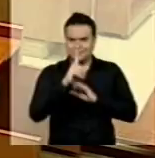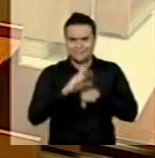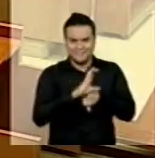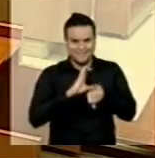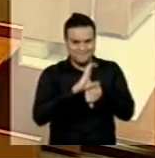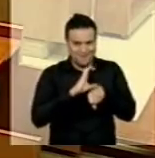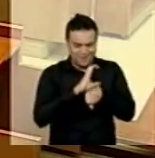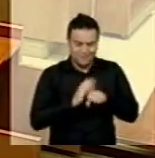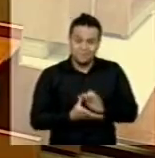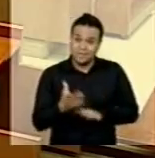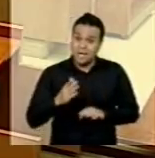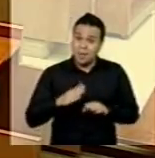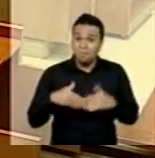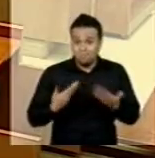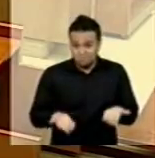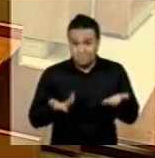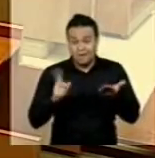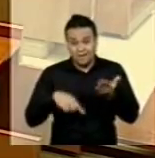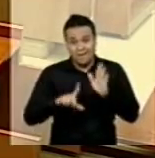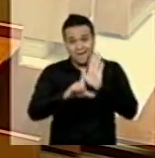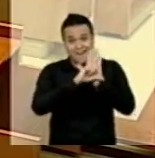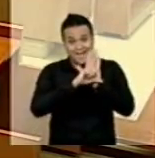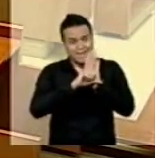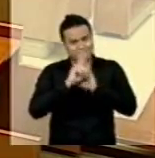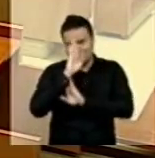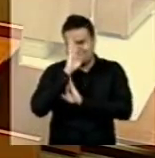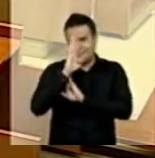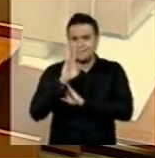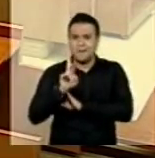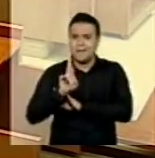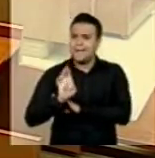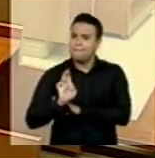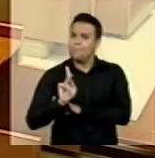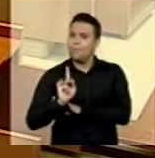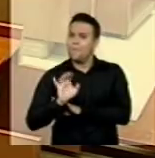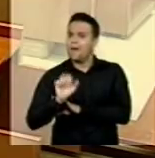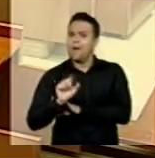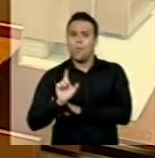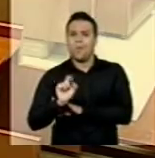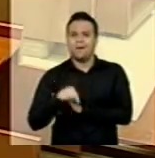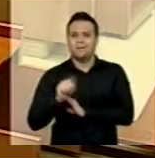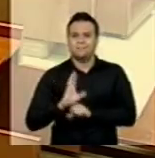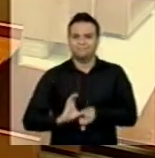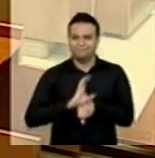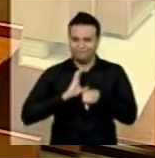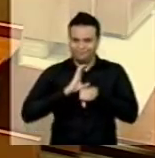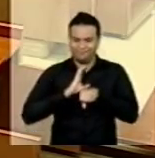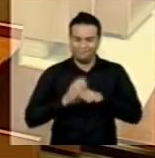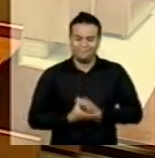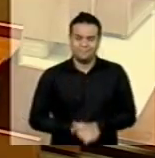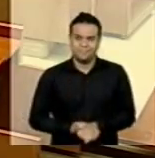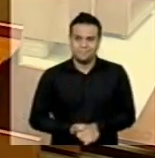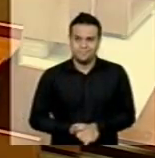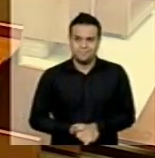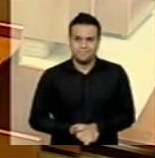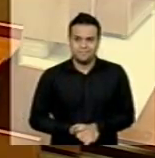enquanto, texto maior é a Lei das Leis da República, a Constituição Federal. O